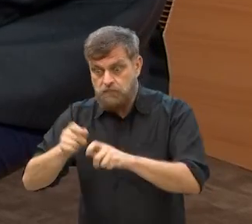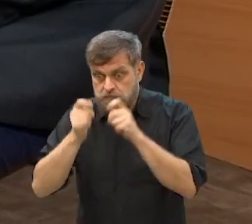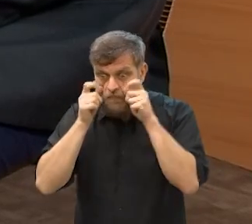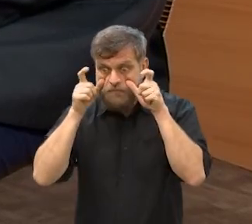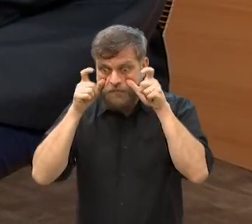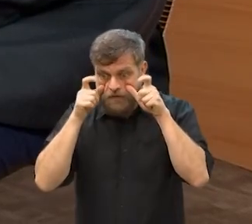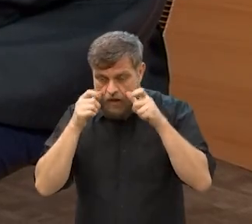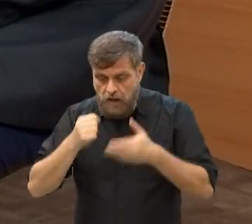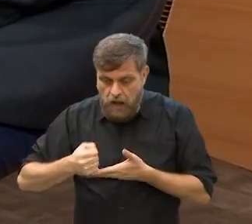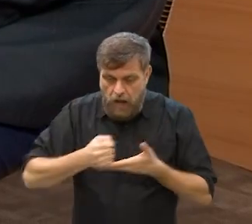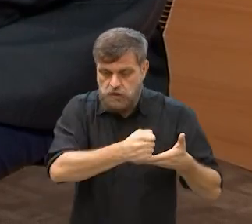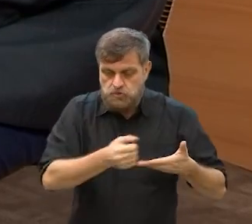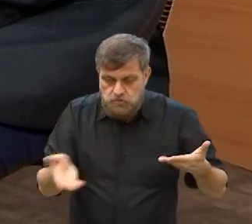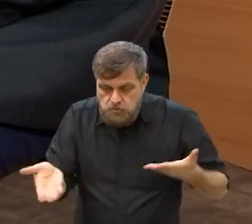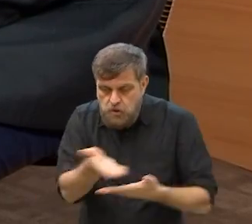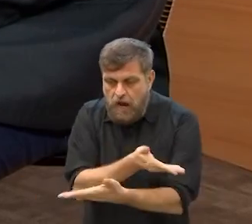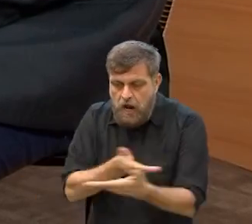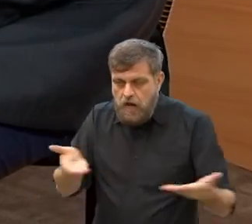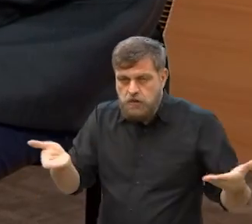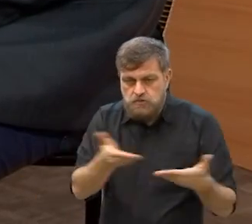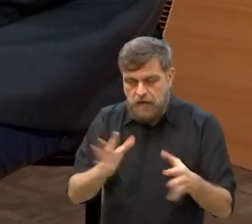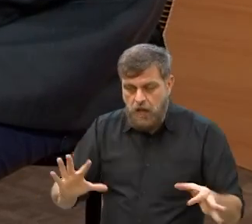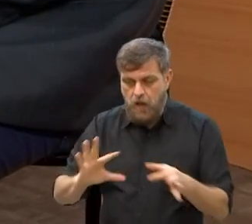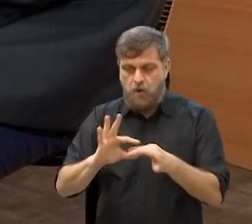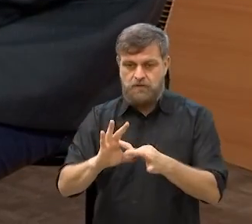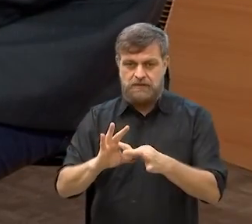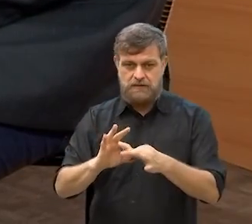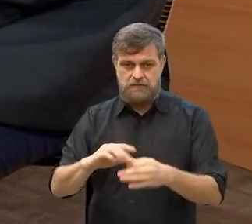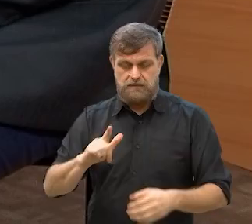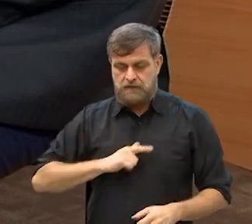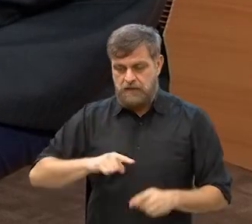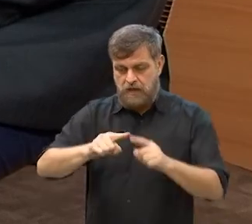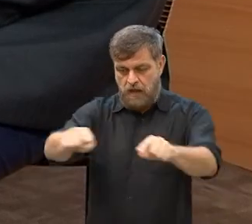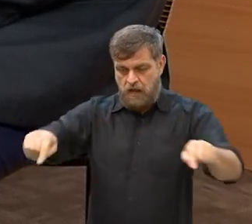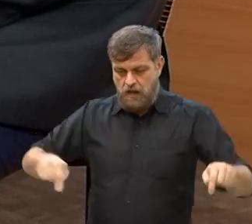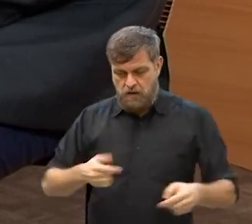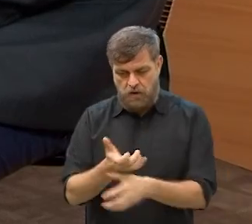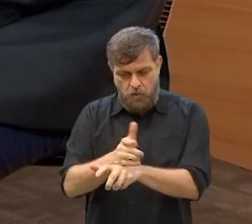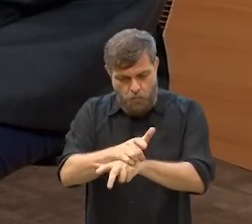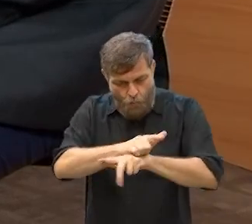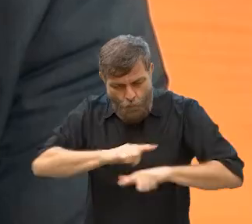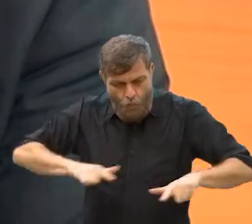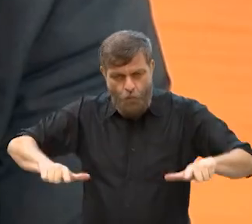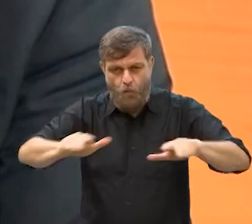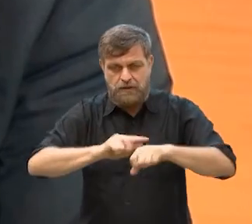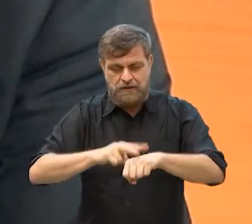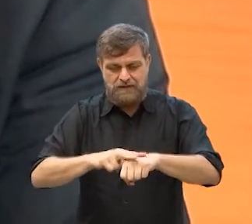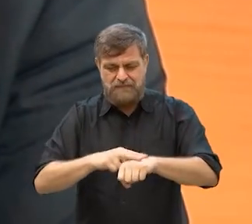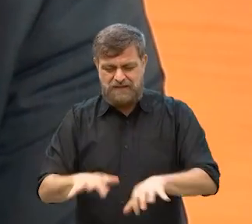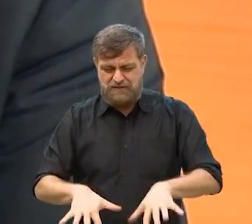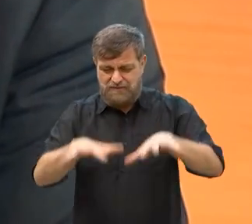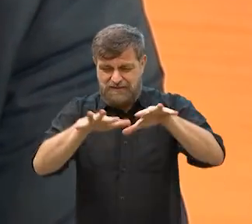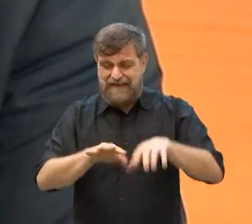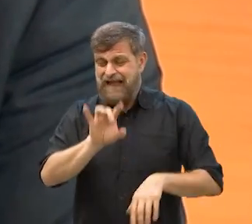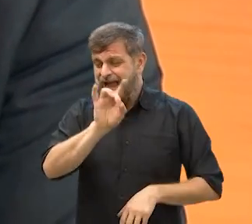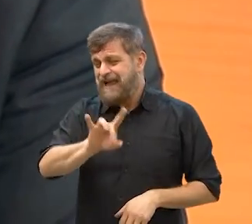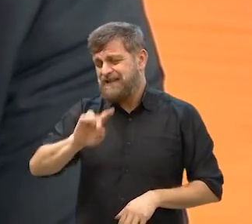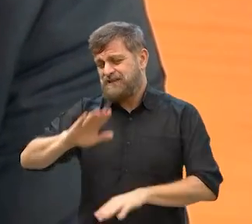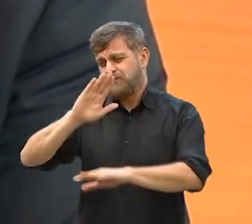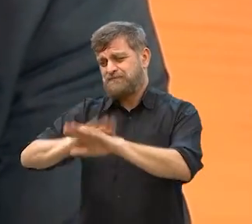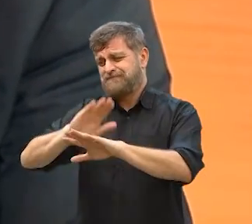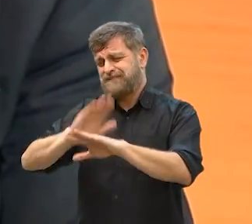também ajudar, não sujando esses espaços, e quem tem um terreno, cortar o mato. Se cada um fizer um